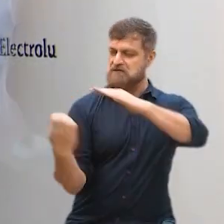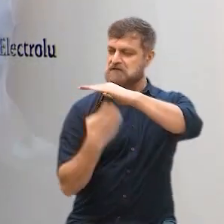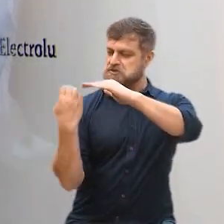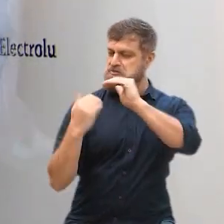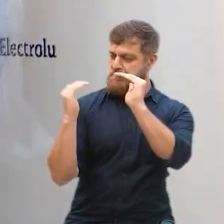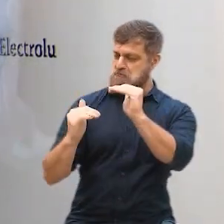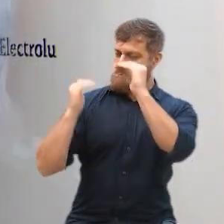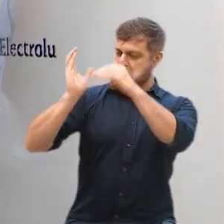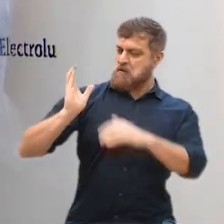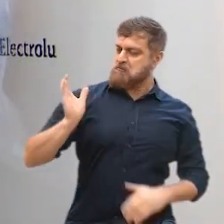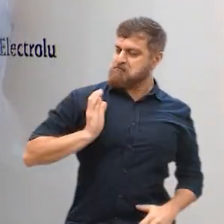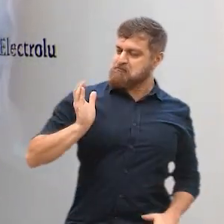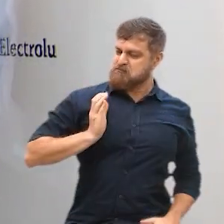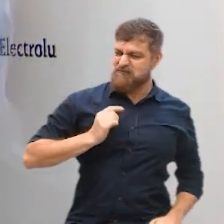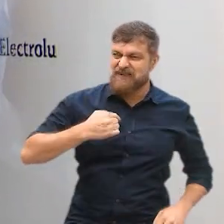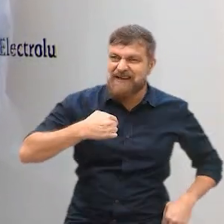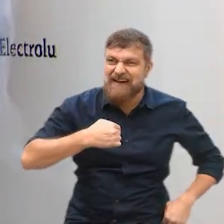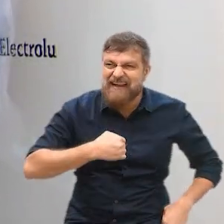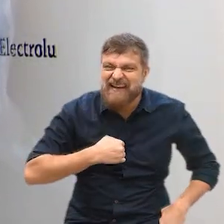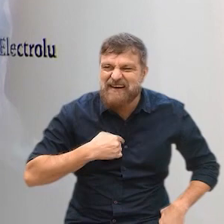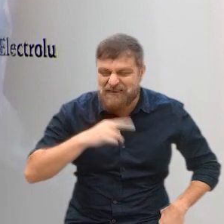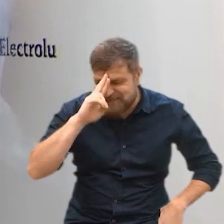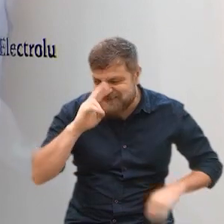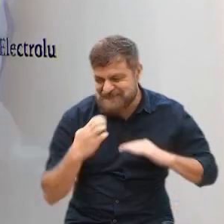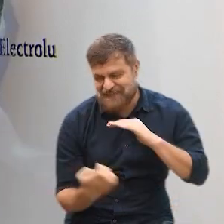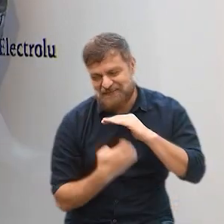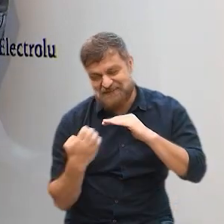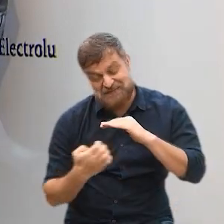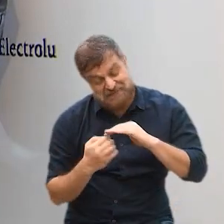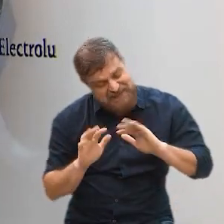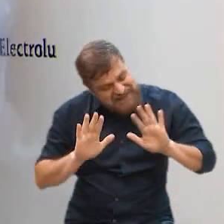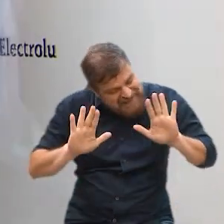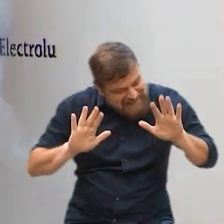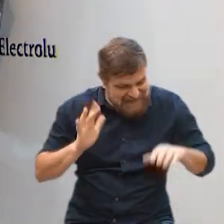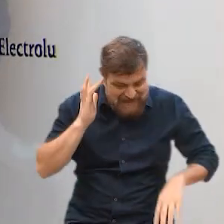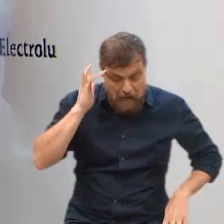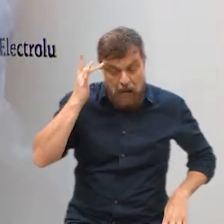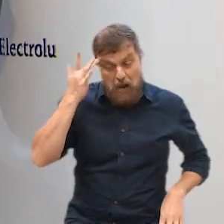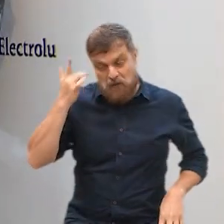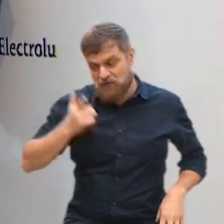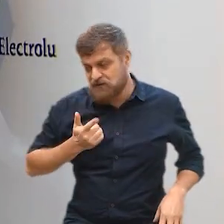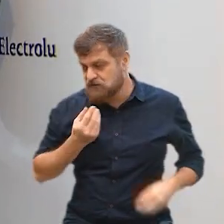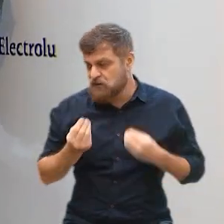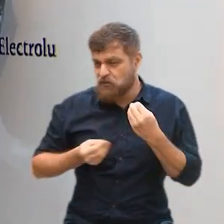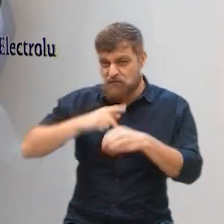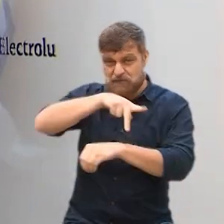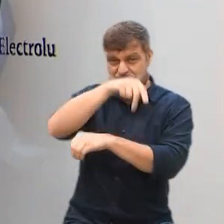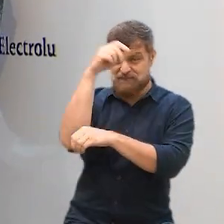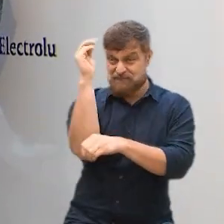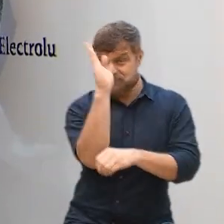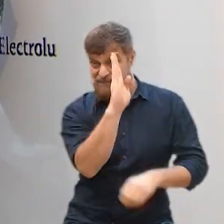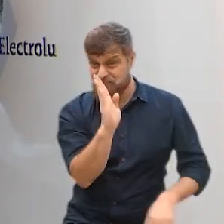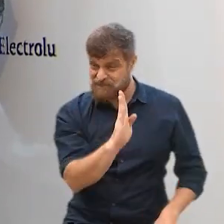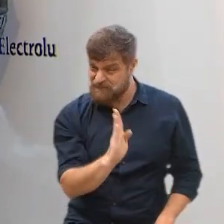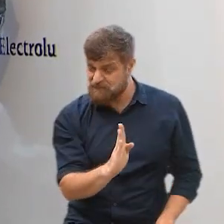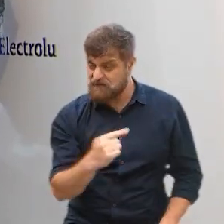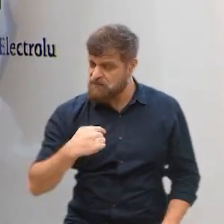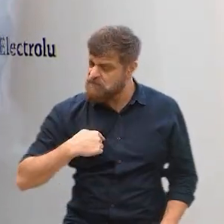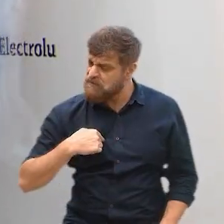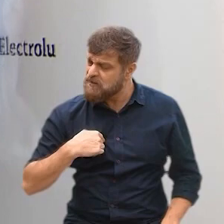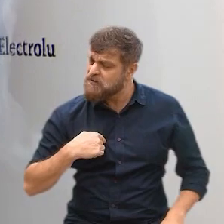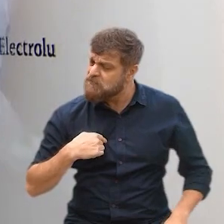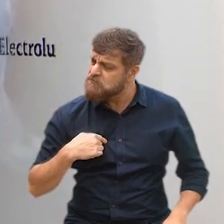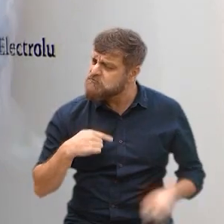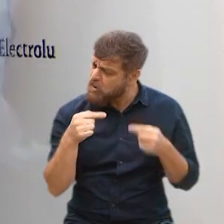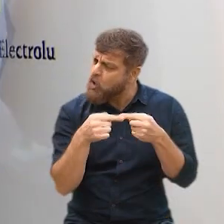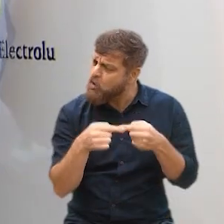Moraes, né? E eu acho que nesse rumo que o Brasil tem seguido, eu acho que sim, eu acho